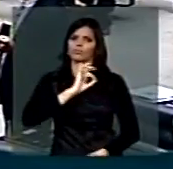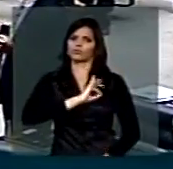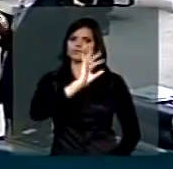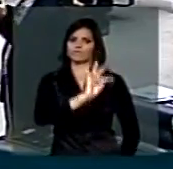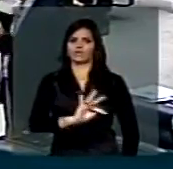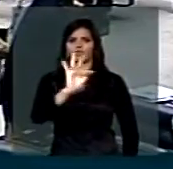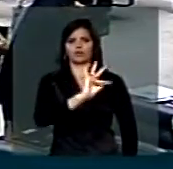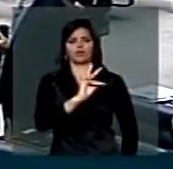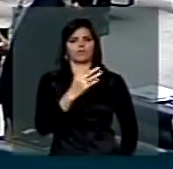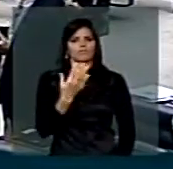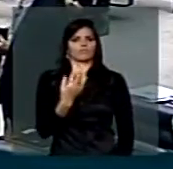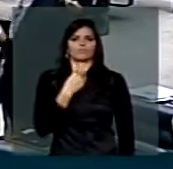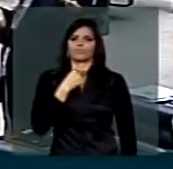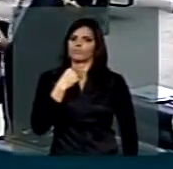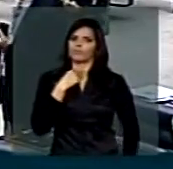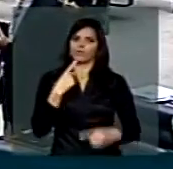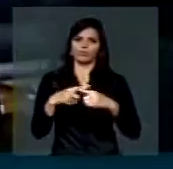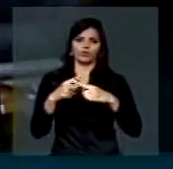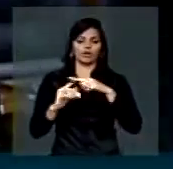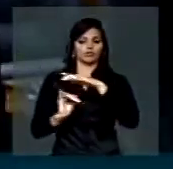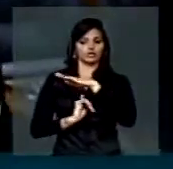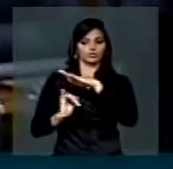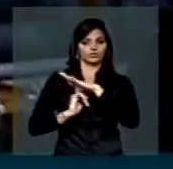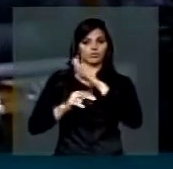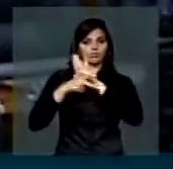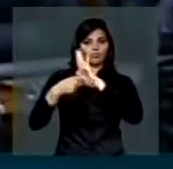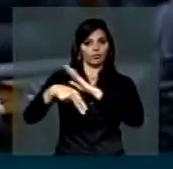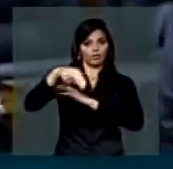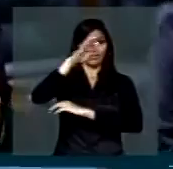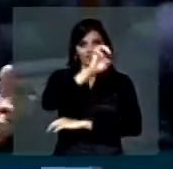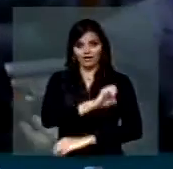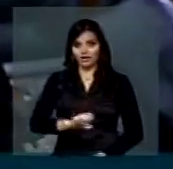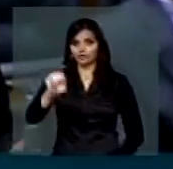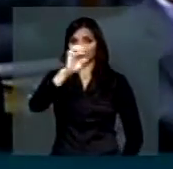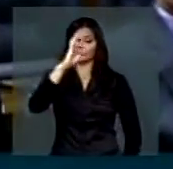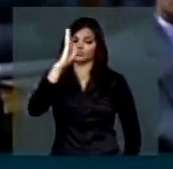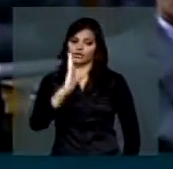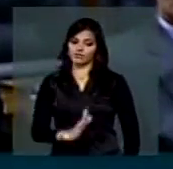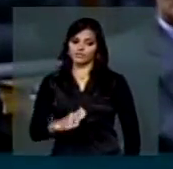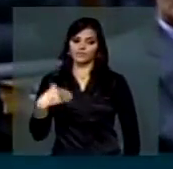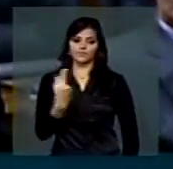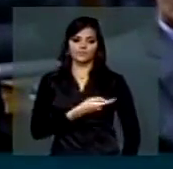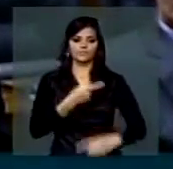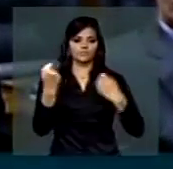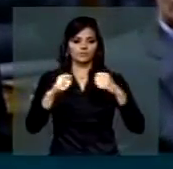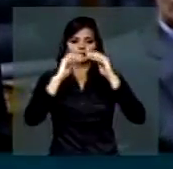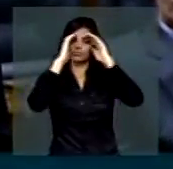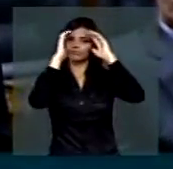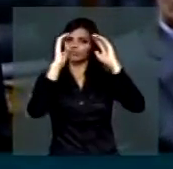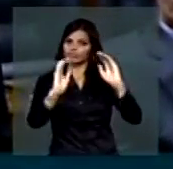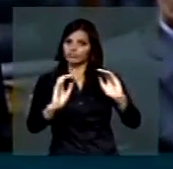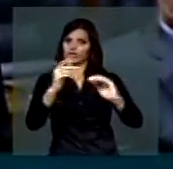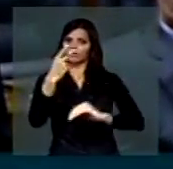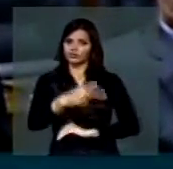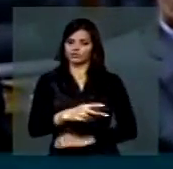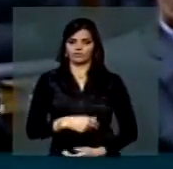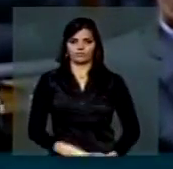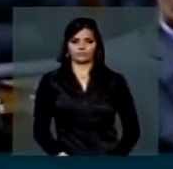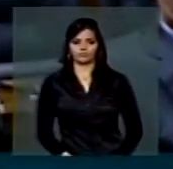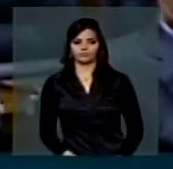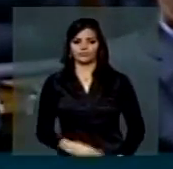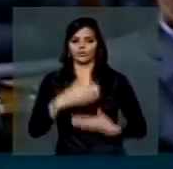Federal, que é uma instituição nacional e que todos nós devemos respeitar aqui como